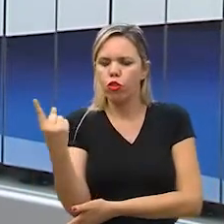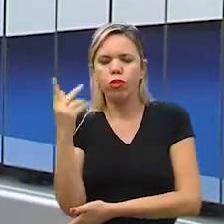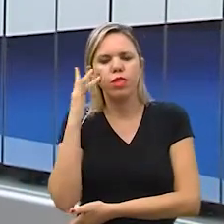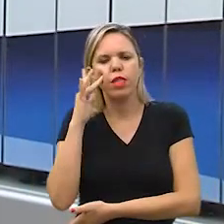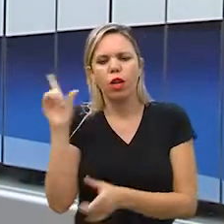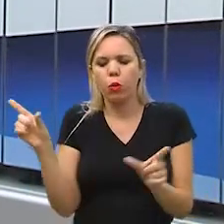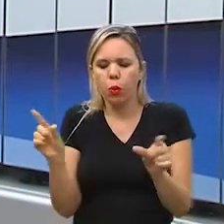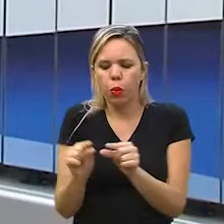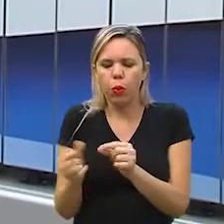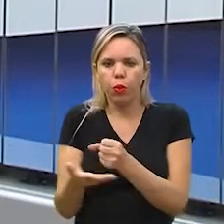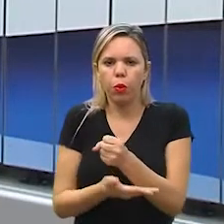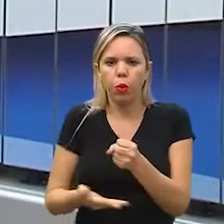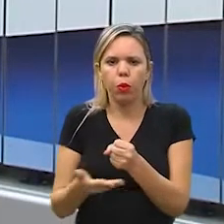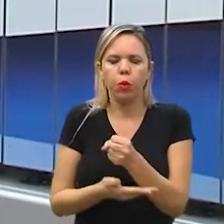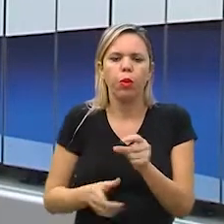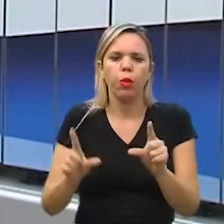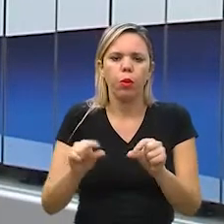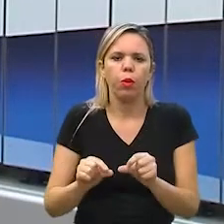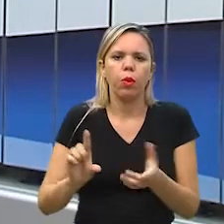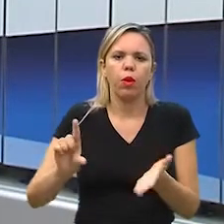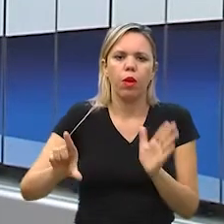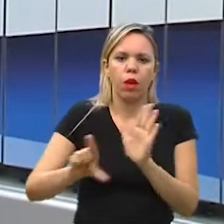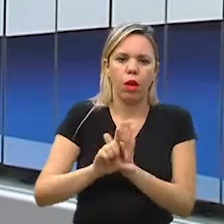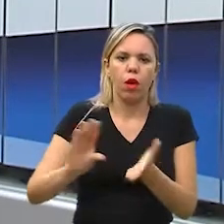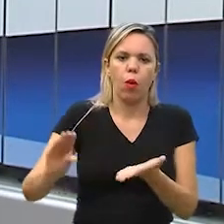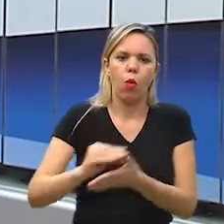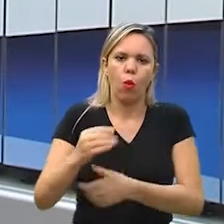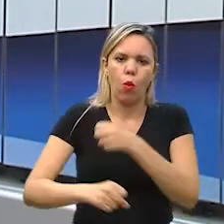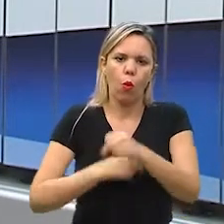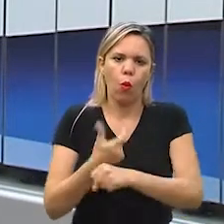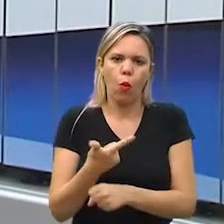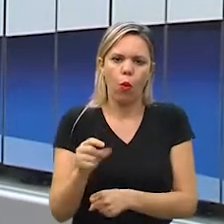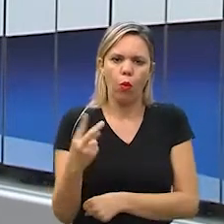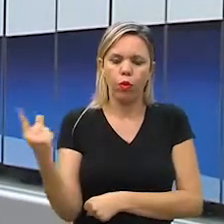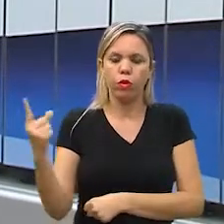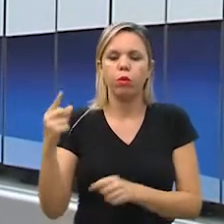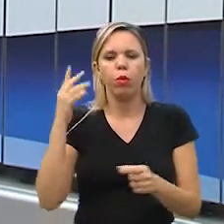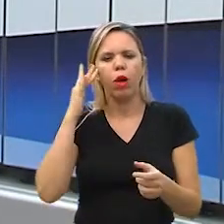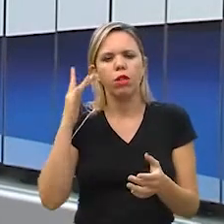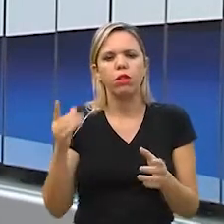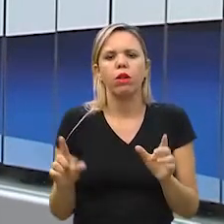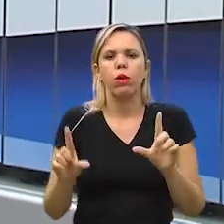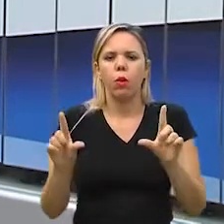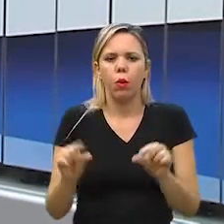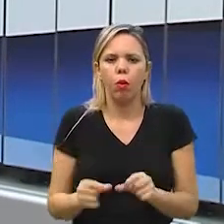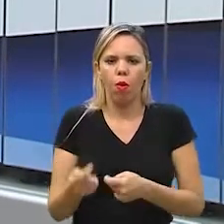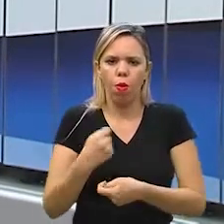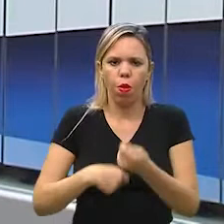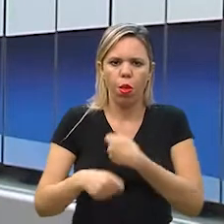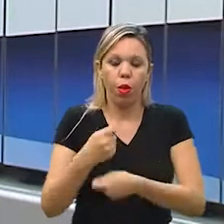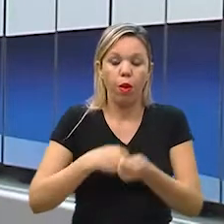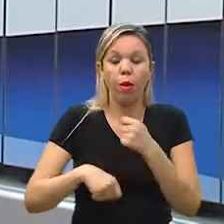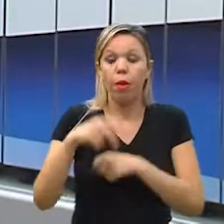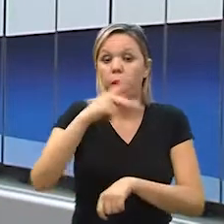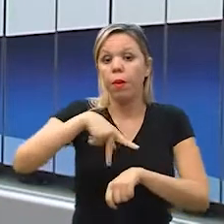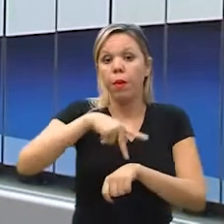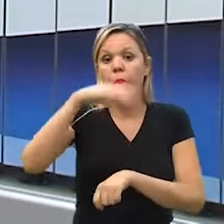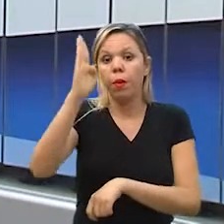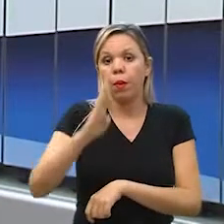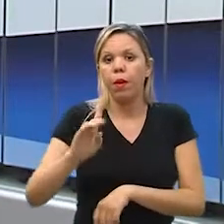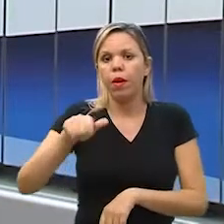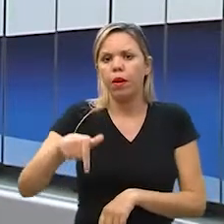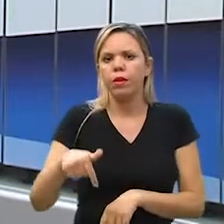ao previsto na lei orçamentária anual deste ano, por conta do baixo crescimento da economia no país. O